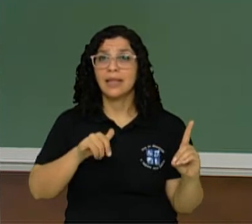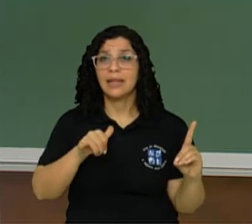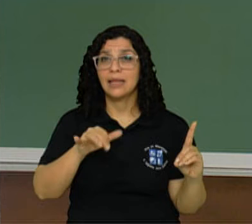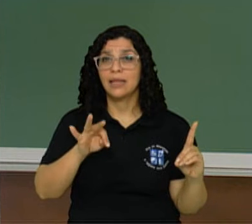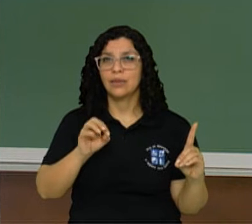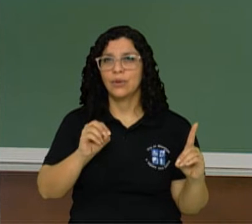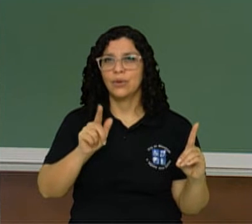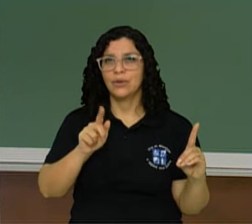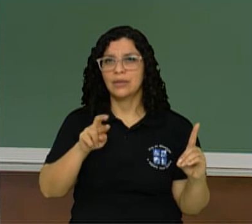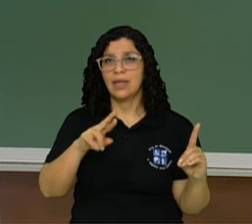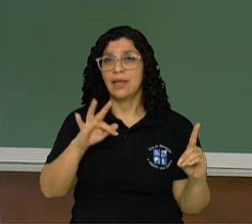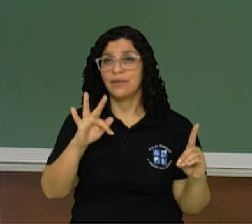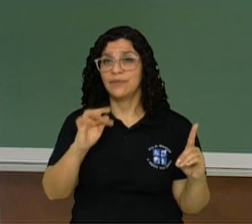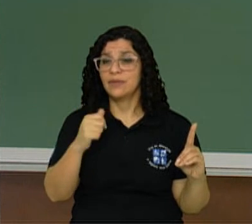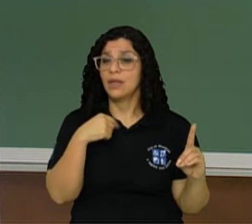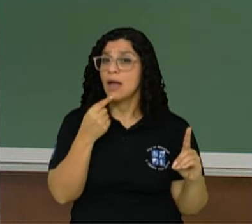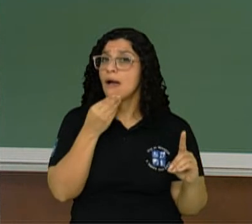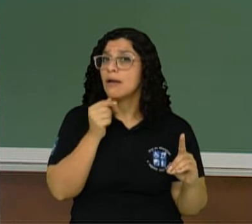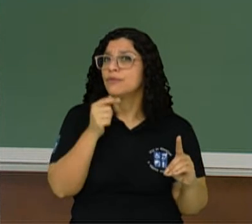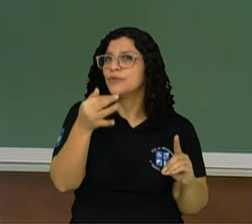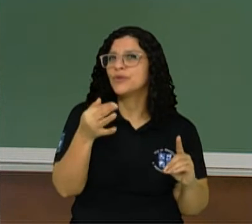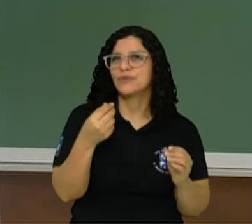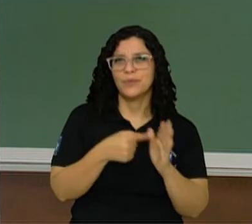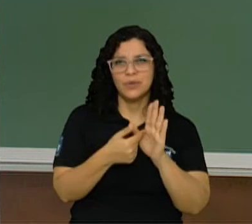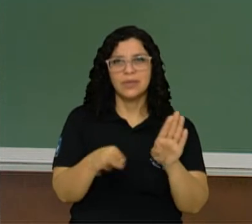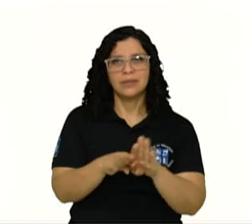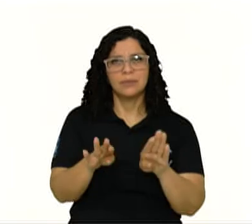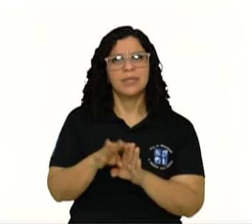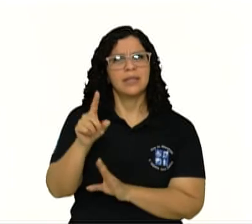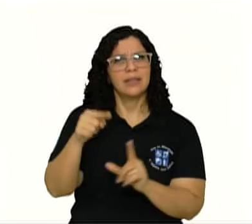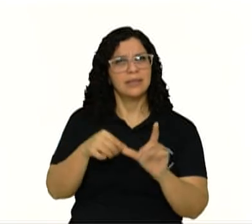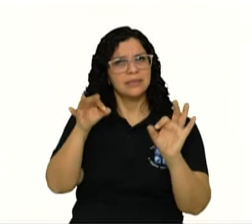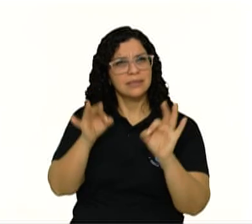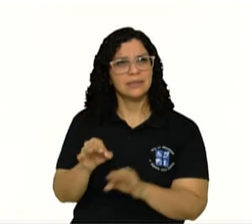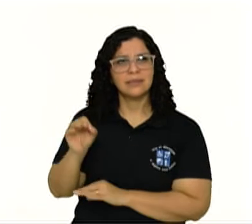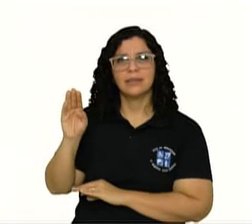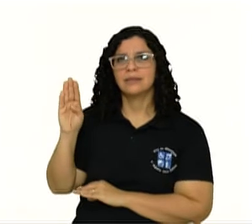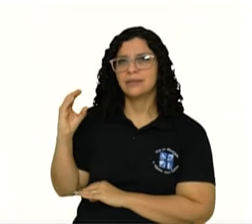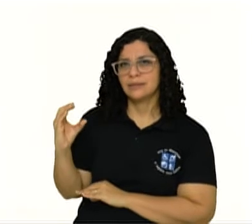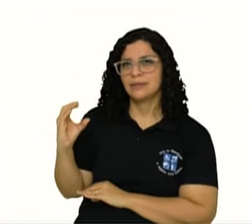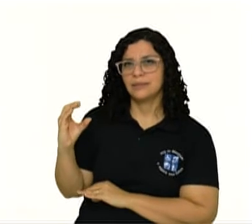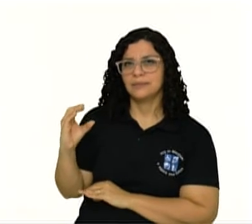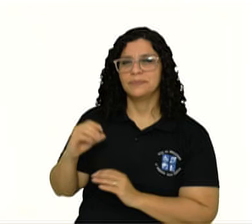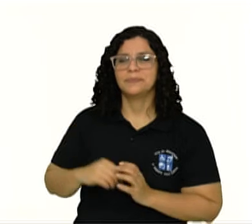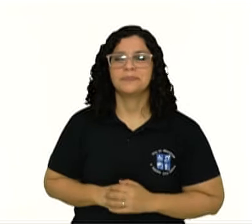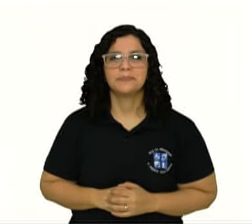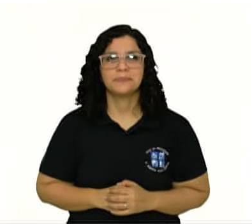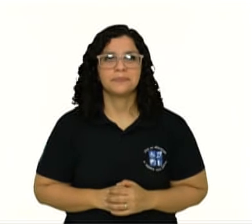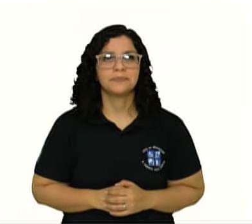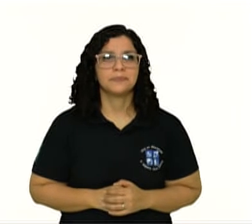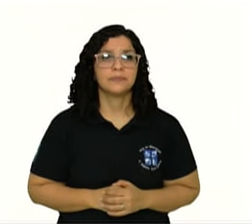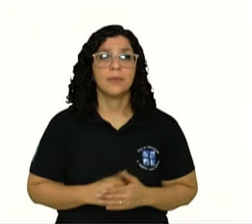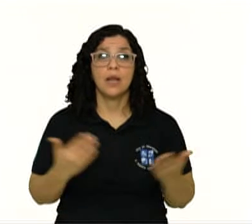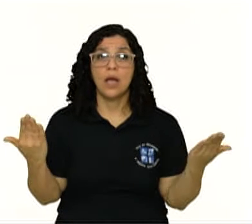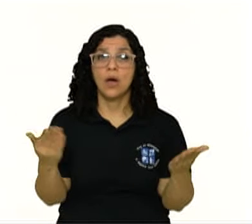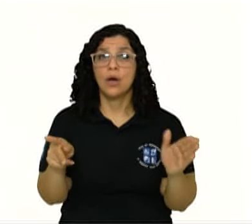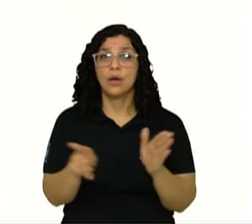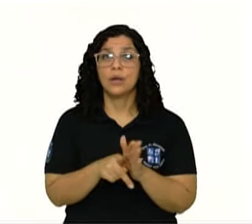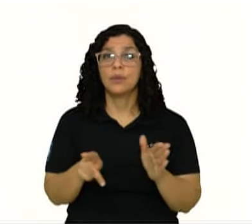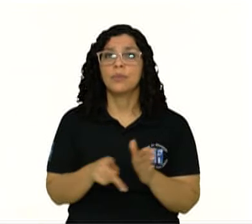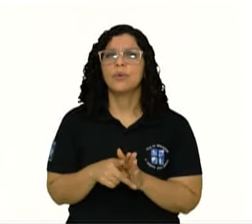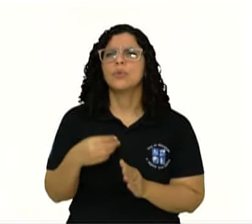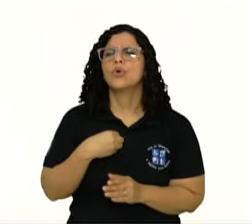daqui a pouquinho sobre ela. Ok? Então vamos lá, só para confirmar, a alternativa correta, isogravura. Então vamos